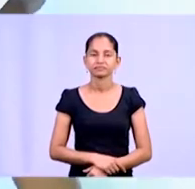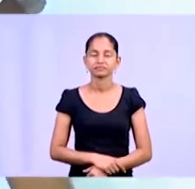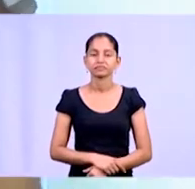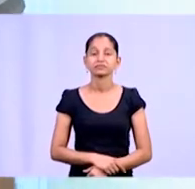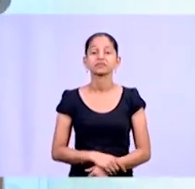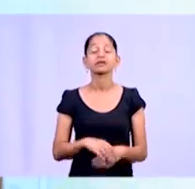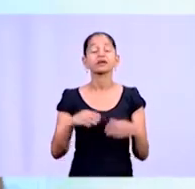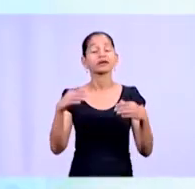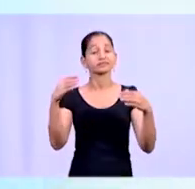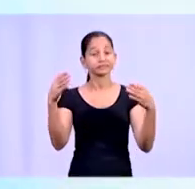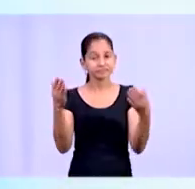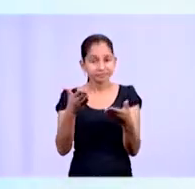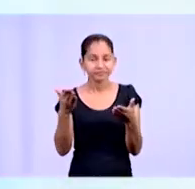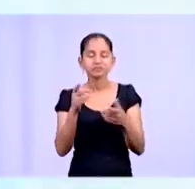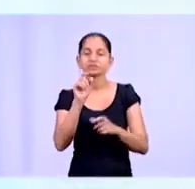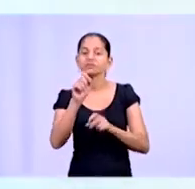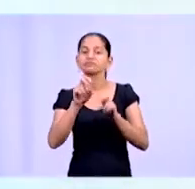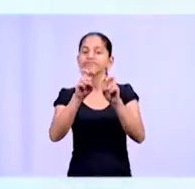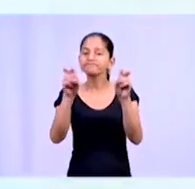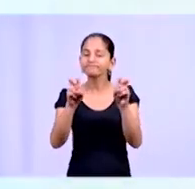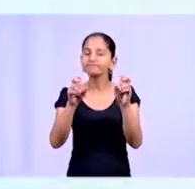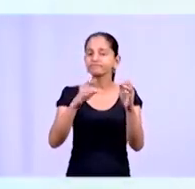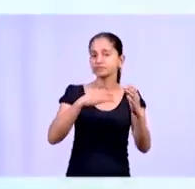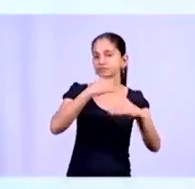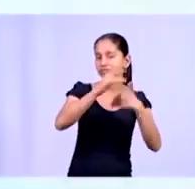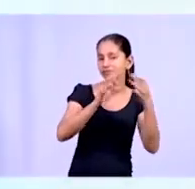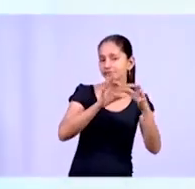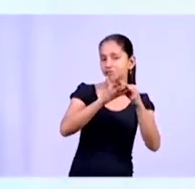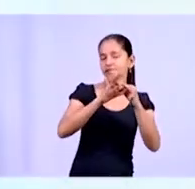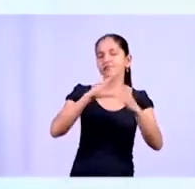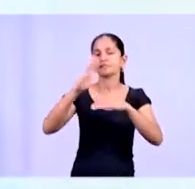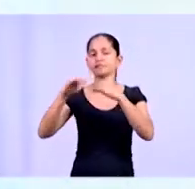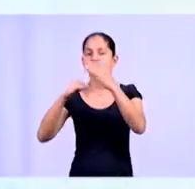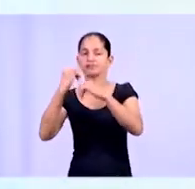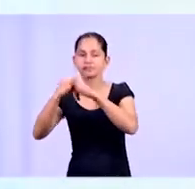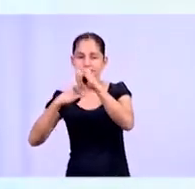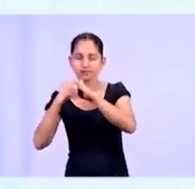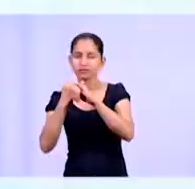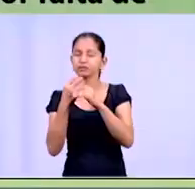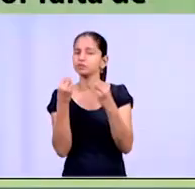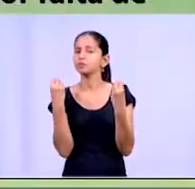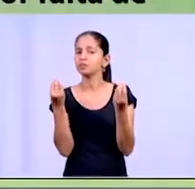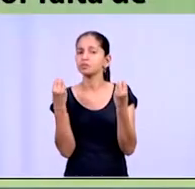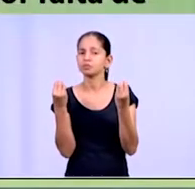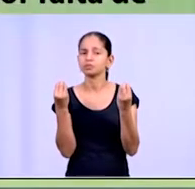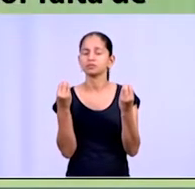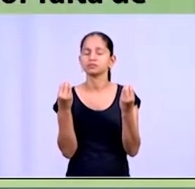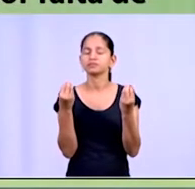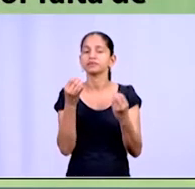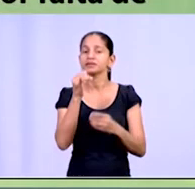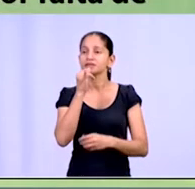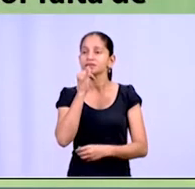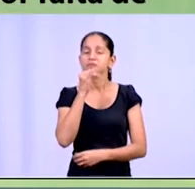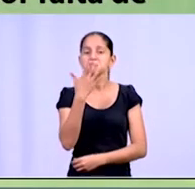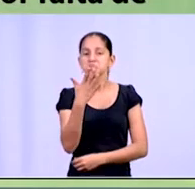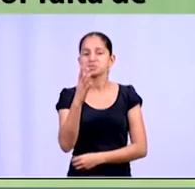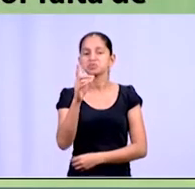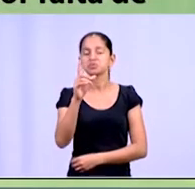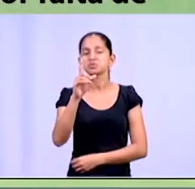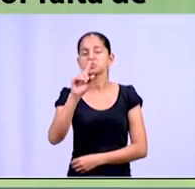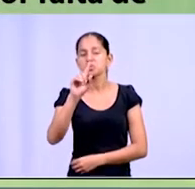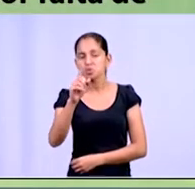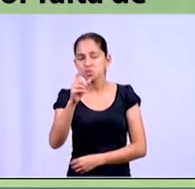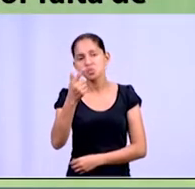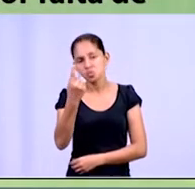E hoje, gente, a computação está, né, disseminou ao ponto de... Nós temos 1 bilhão de